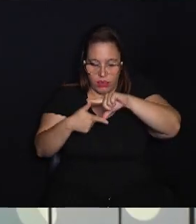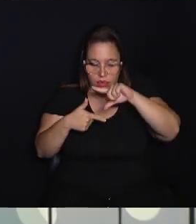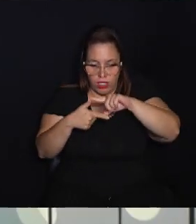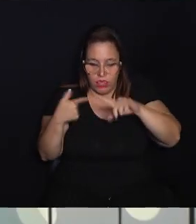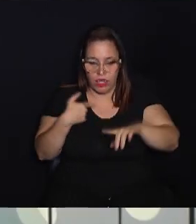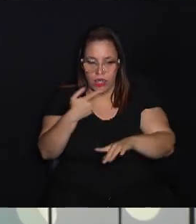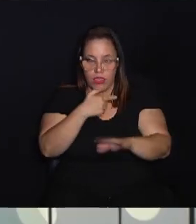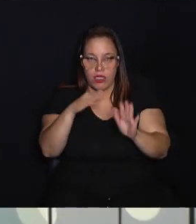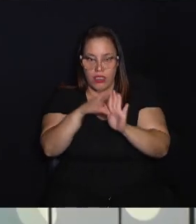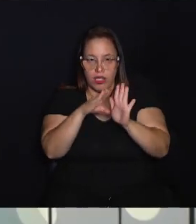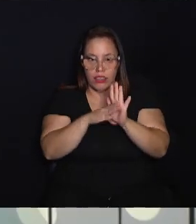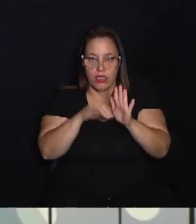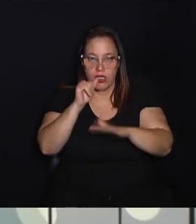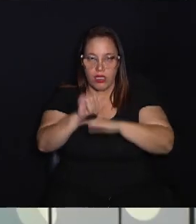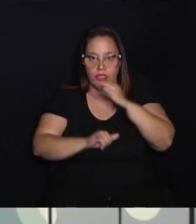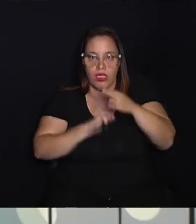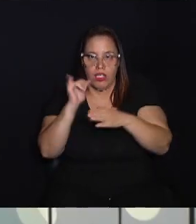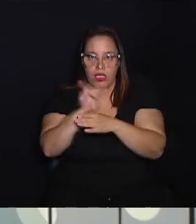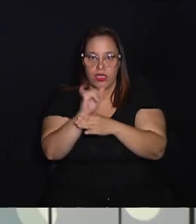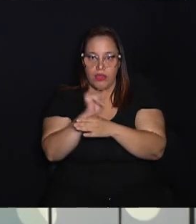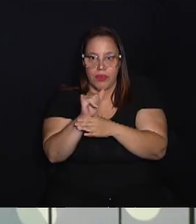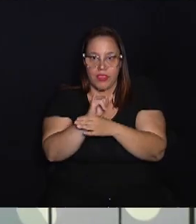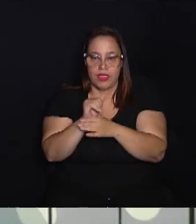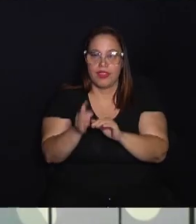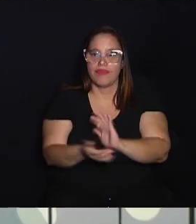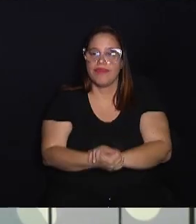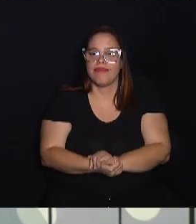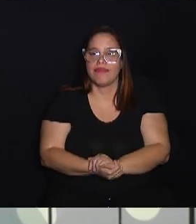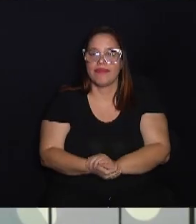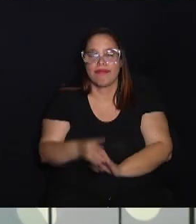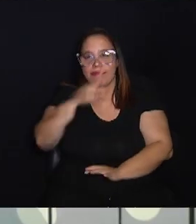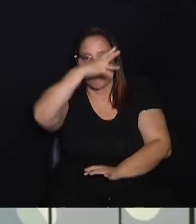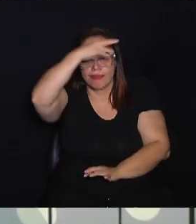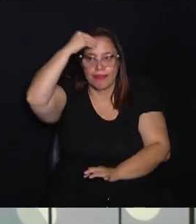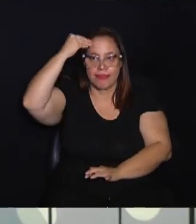nossa programação no YouTube da TV Câmara Campinas e não se